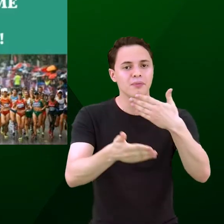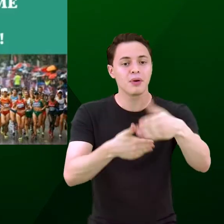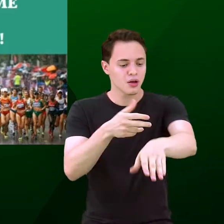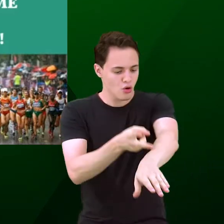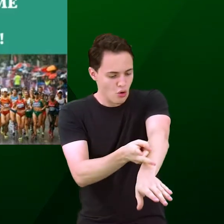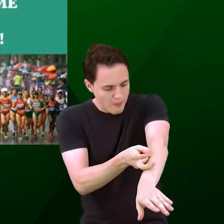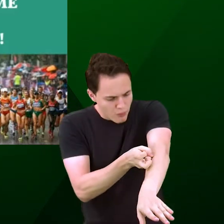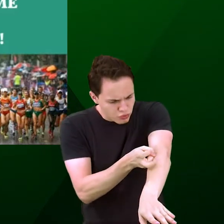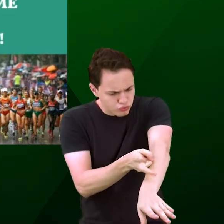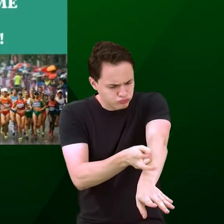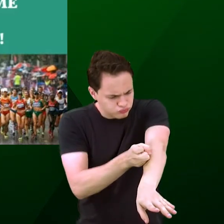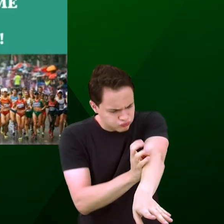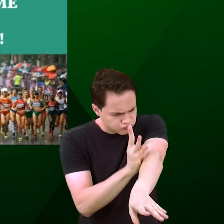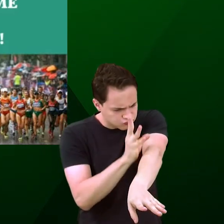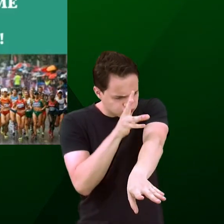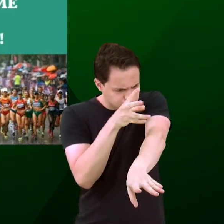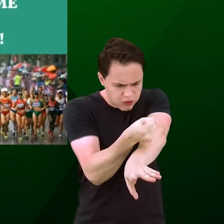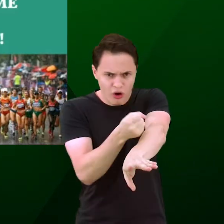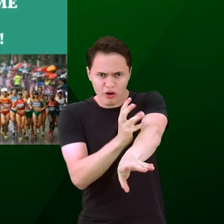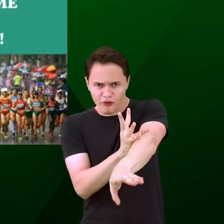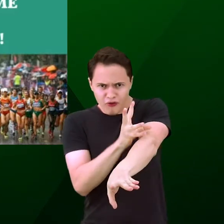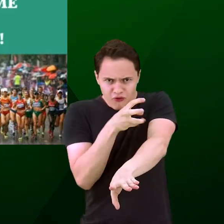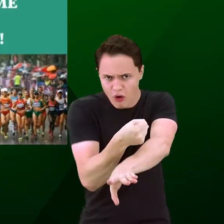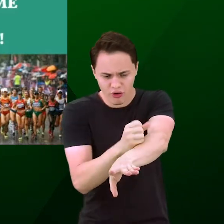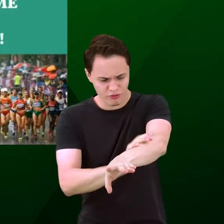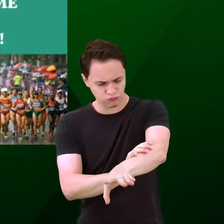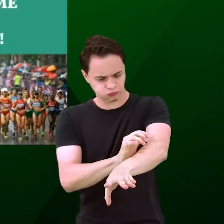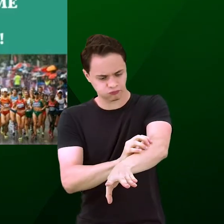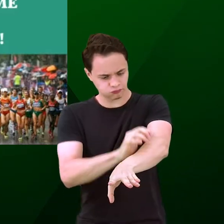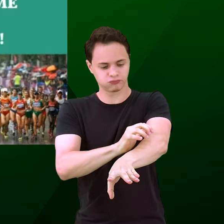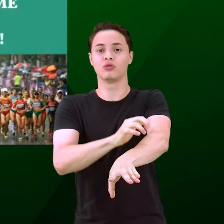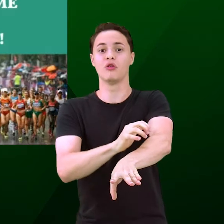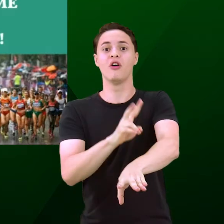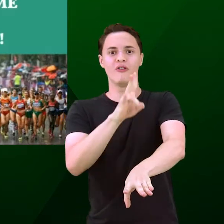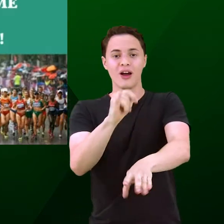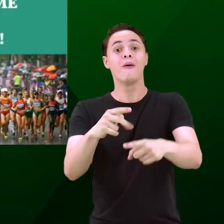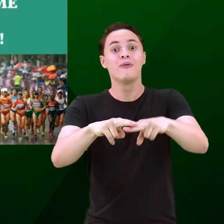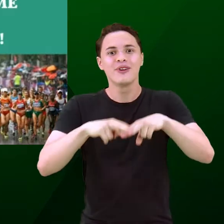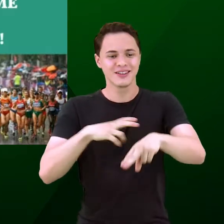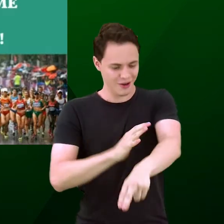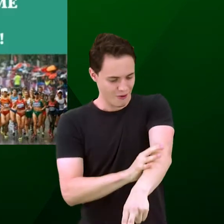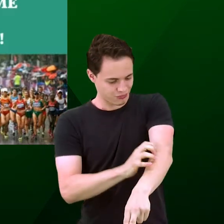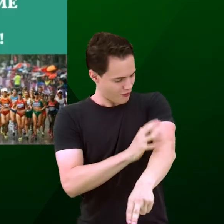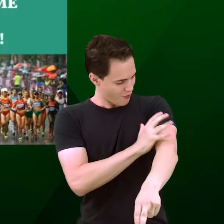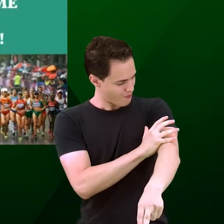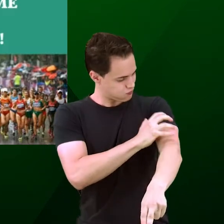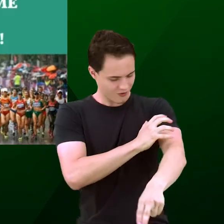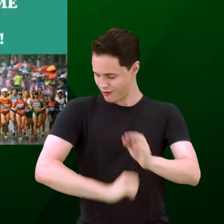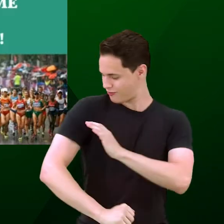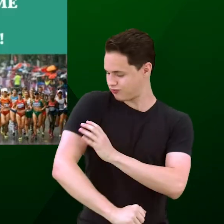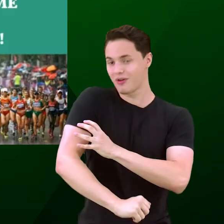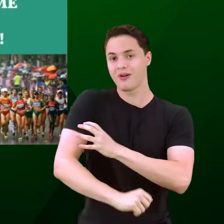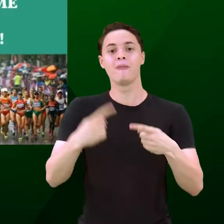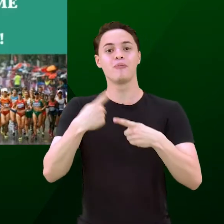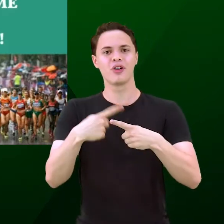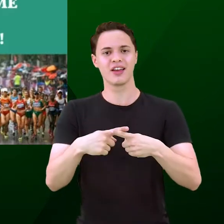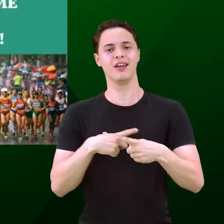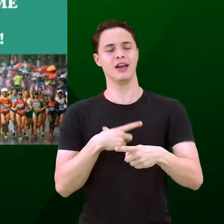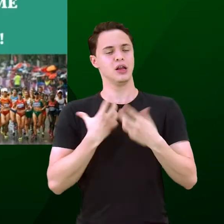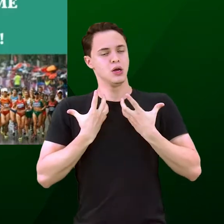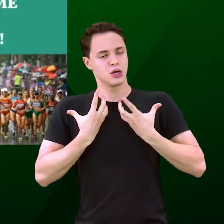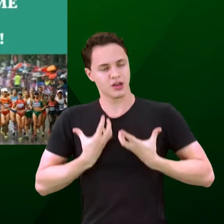no outro dia isso, no outro isso. Né? Então isso é periodização, isso é planejamento de treino, não